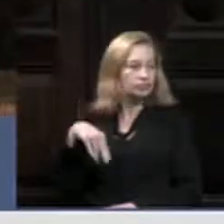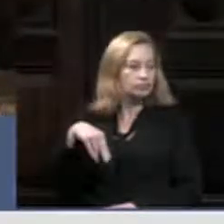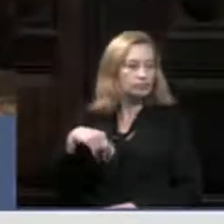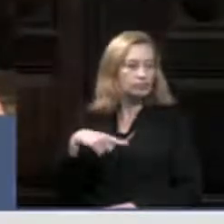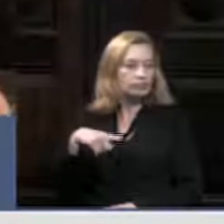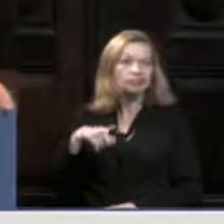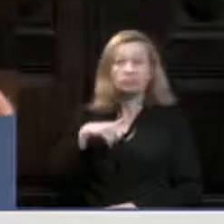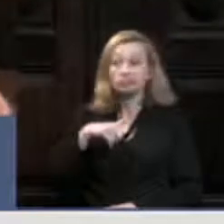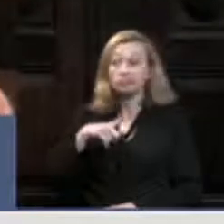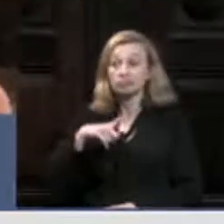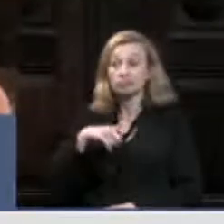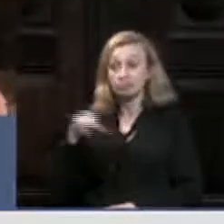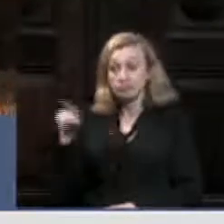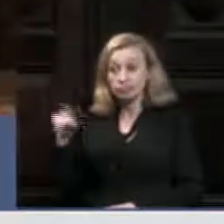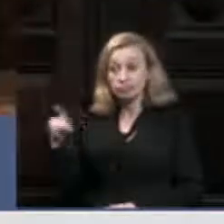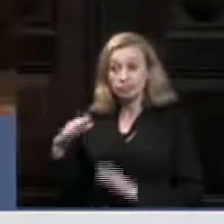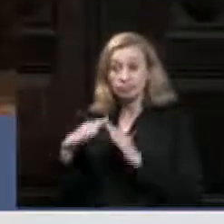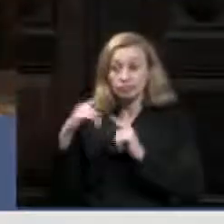hoje,